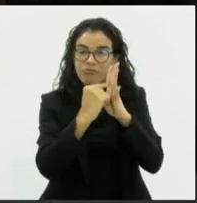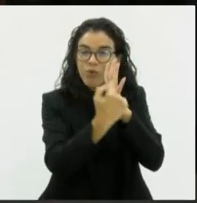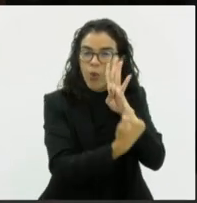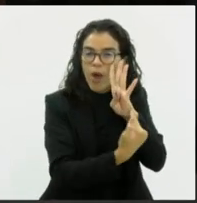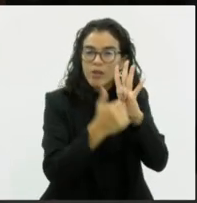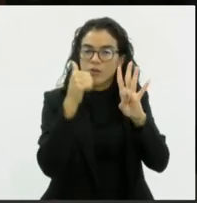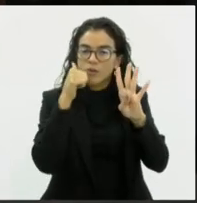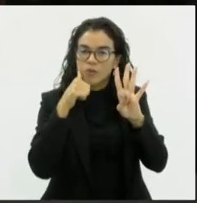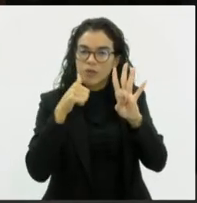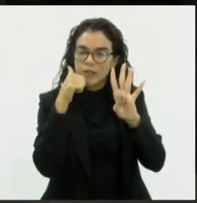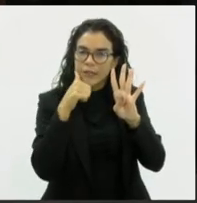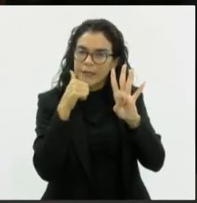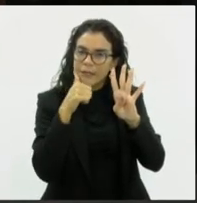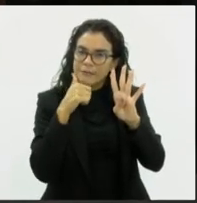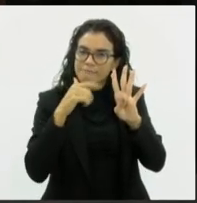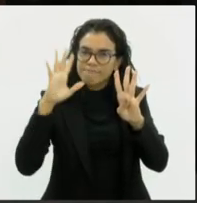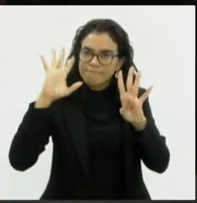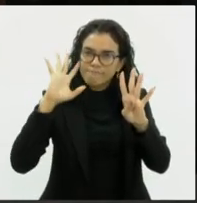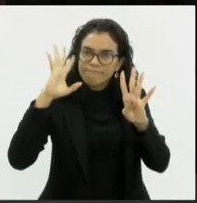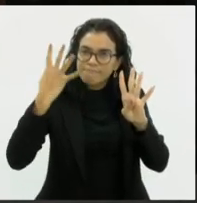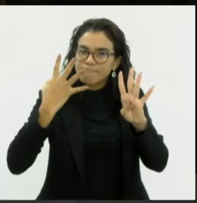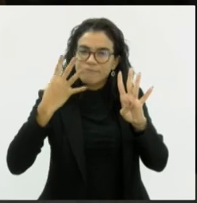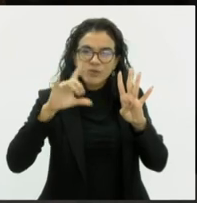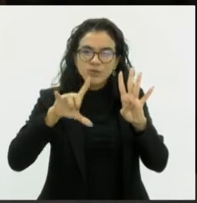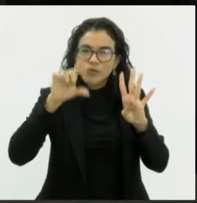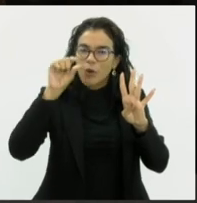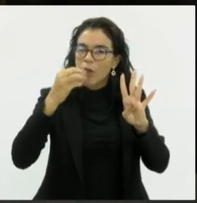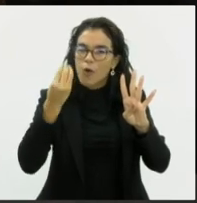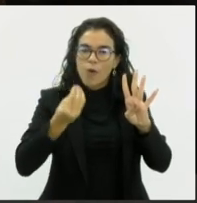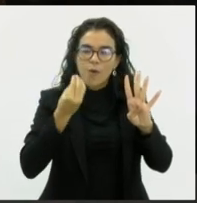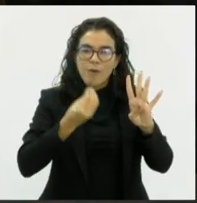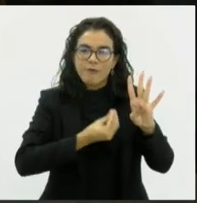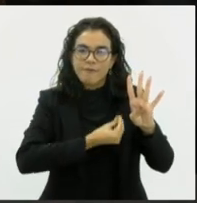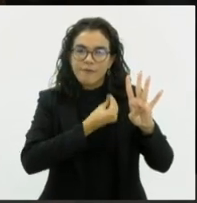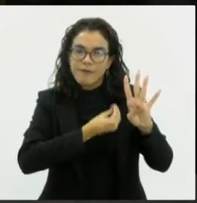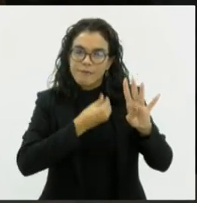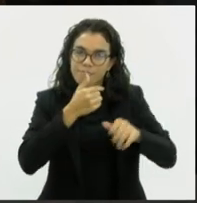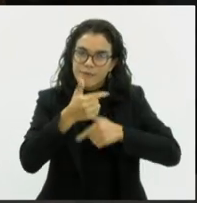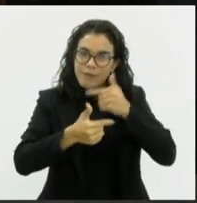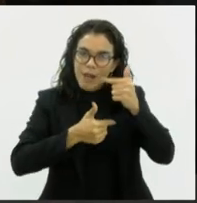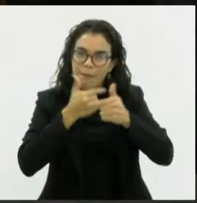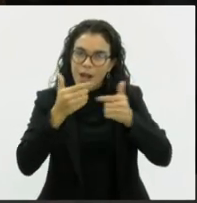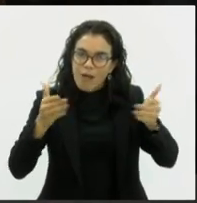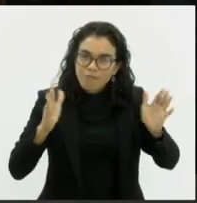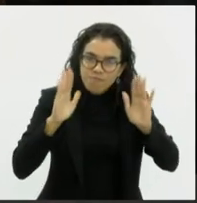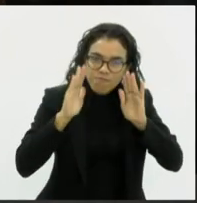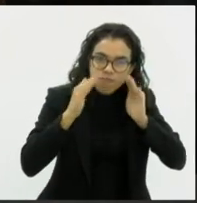decidiram como propósito de vida fazer o bem e trabalhar pelo próximo.